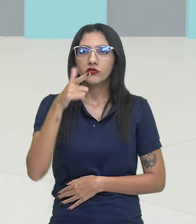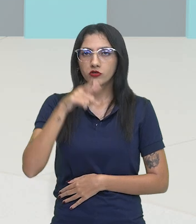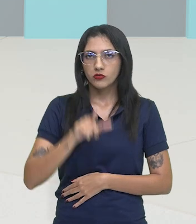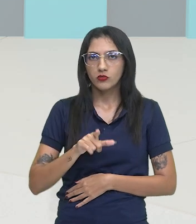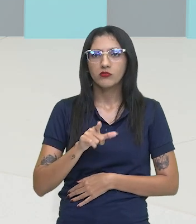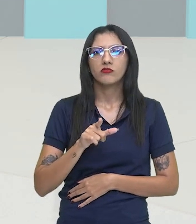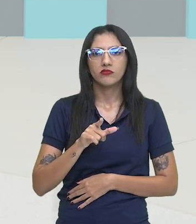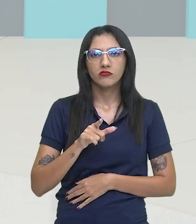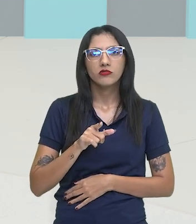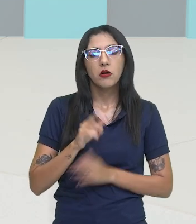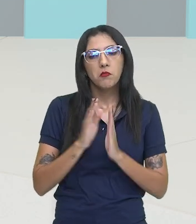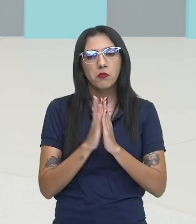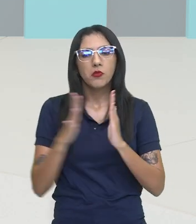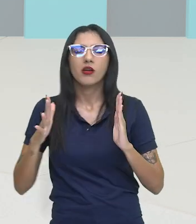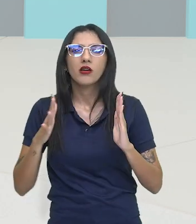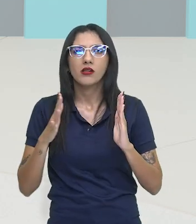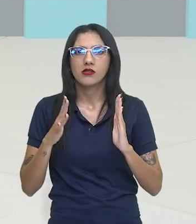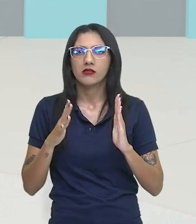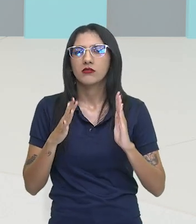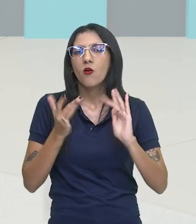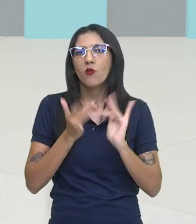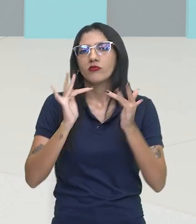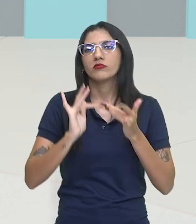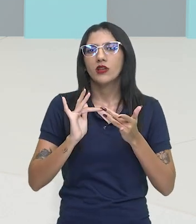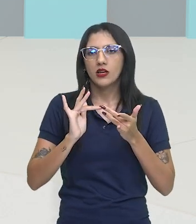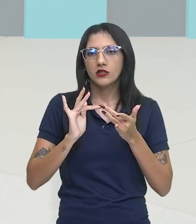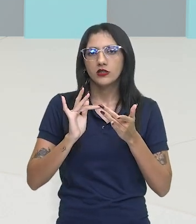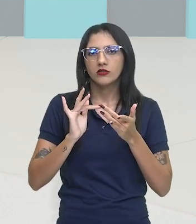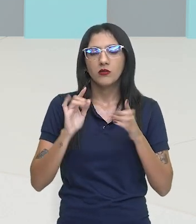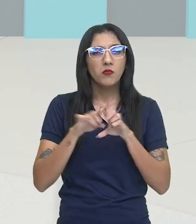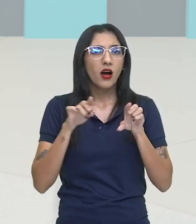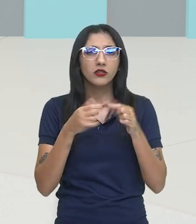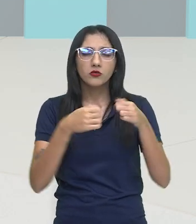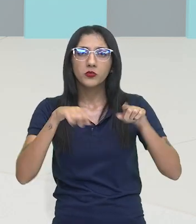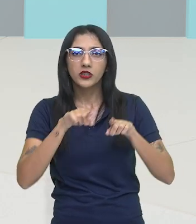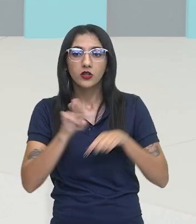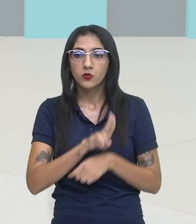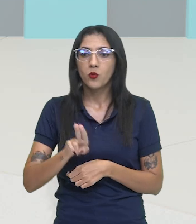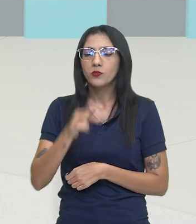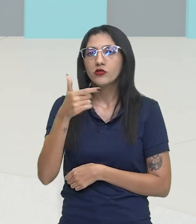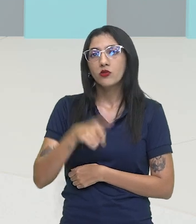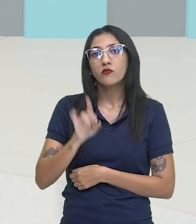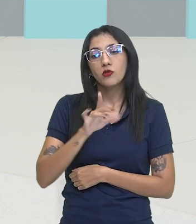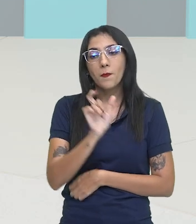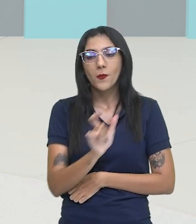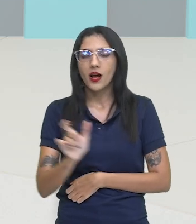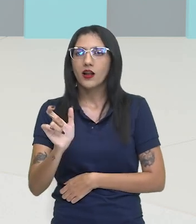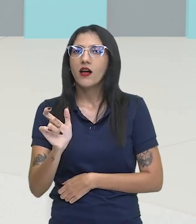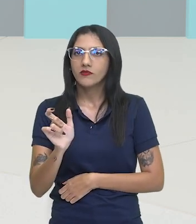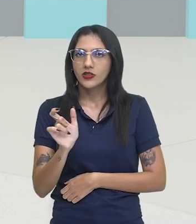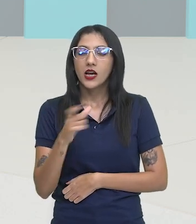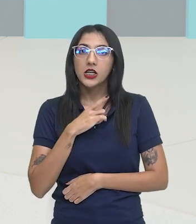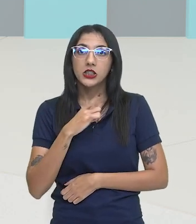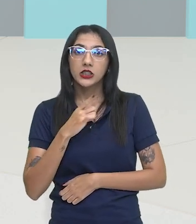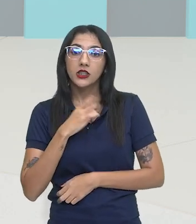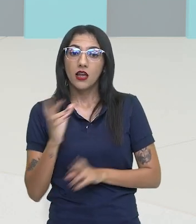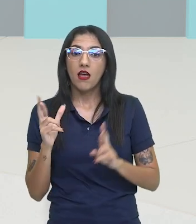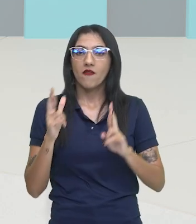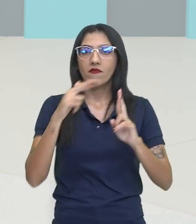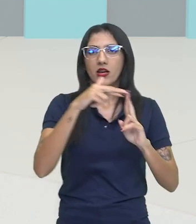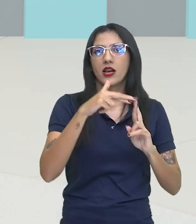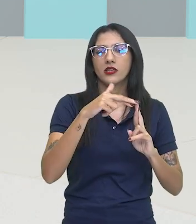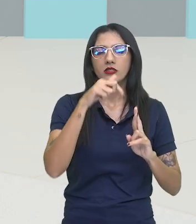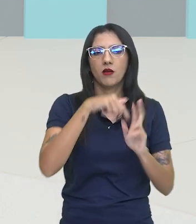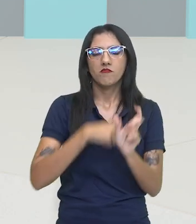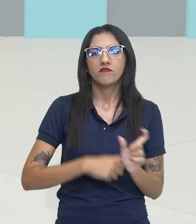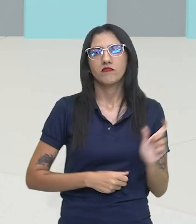e depois eu continuo, mas eu retomo esse termo sem repeti-lo, tá bom? E aí eu posso usar alguns elementos